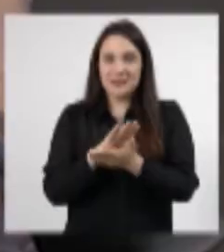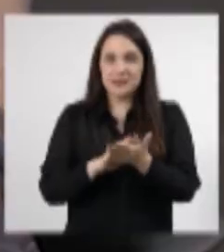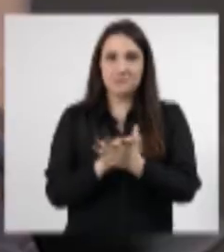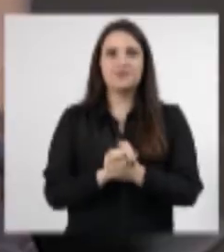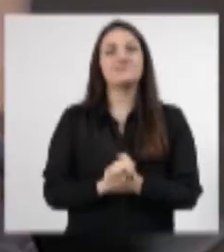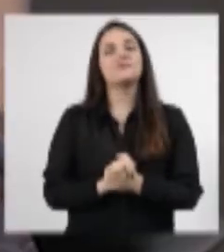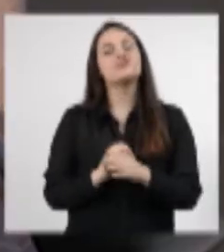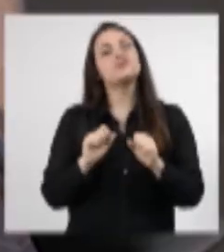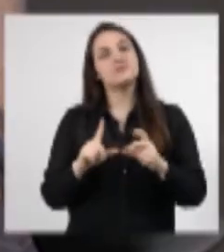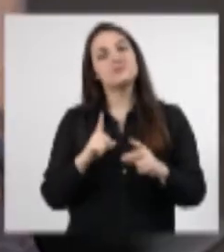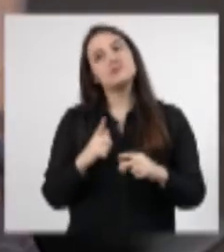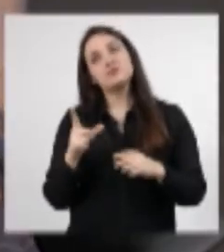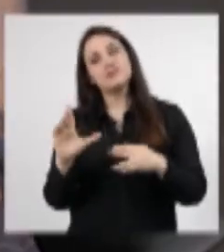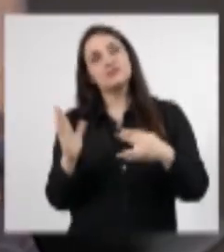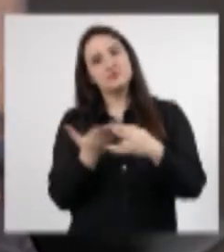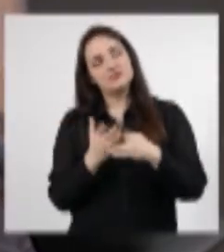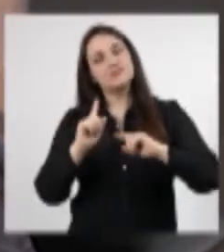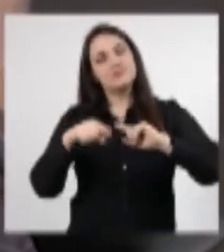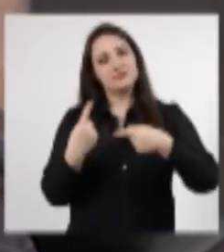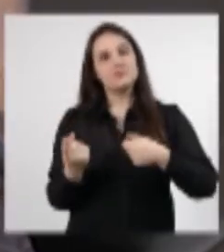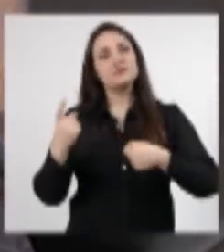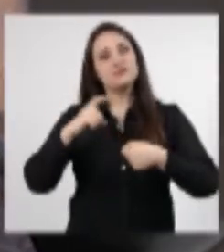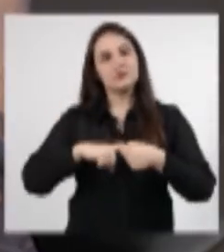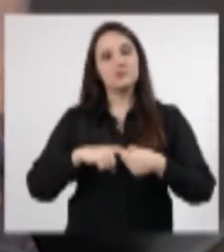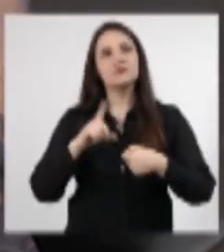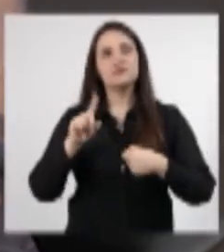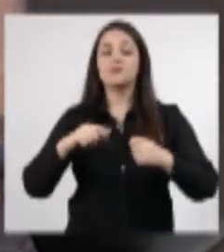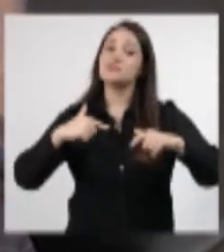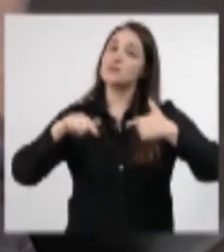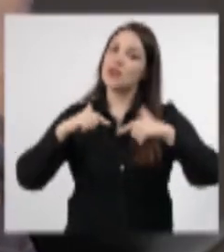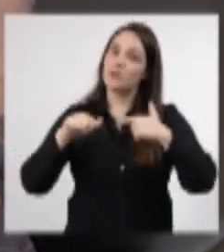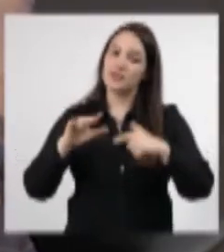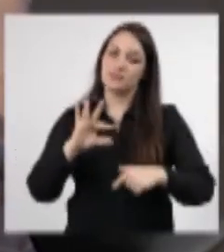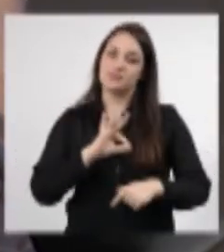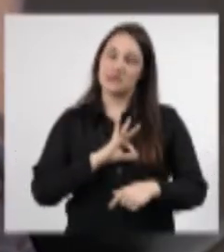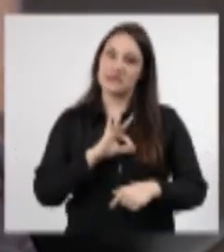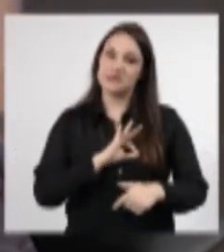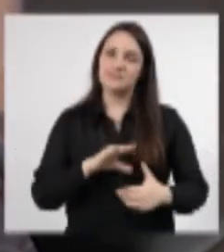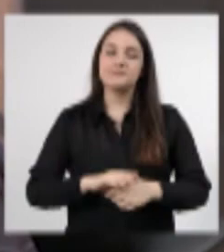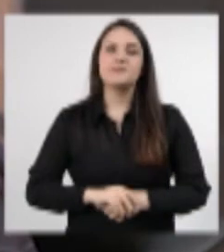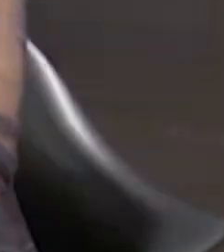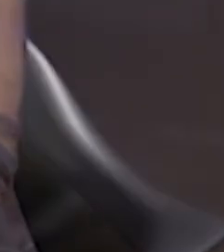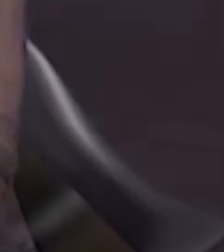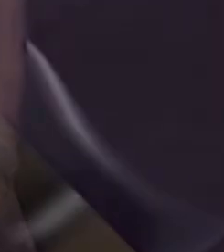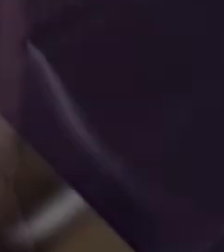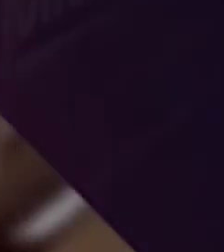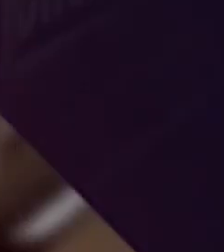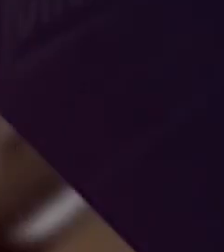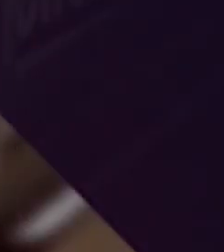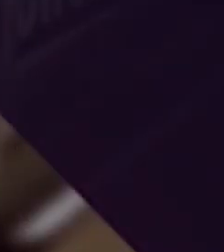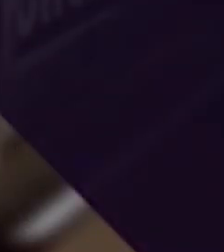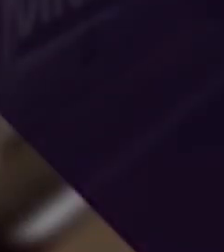técnica. Vamos para mais um intervalo e já voltamos para falar sobre o trabalho da Polícia Civil.